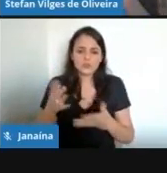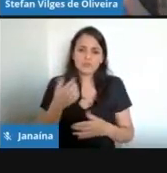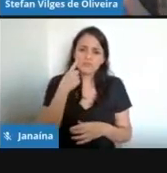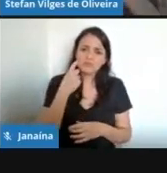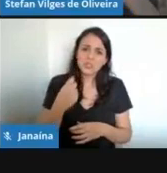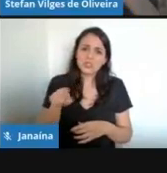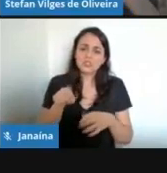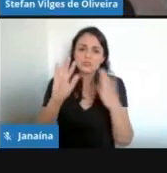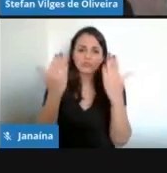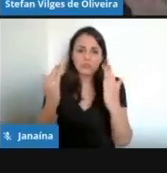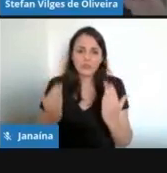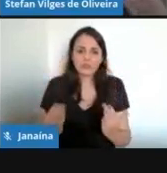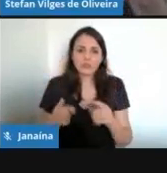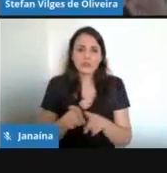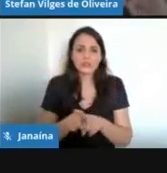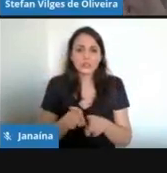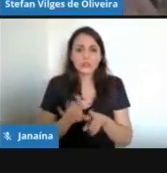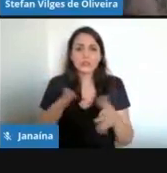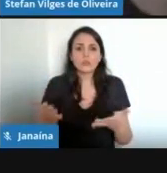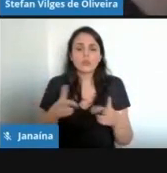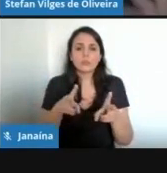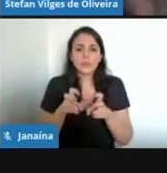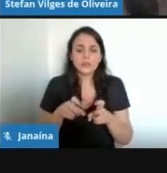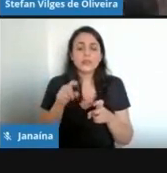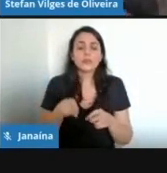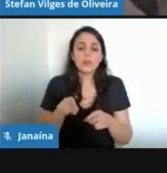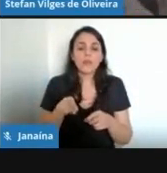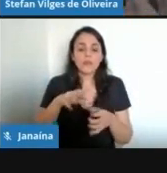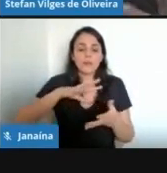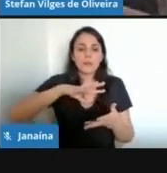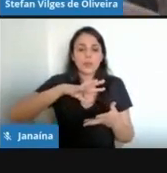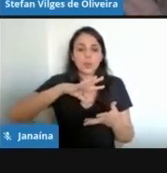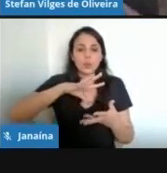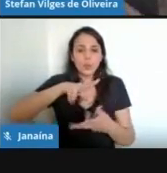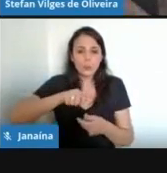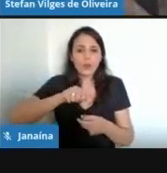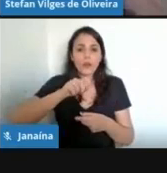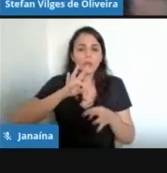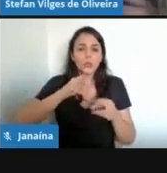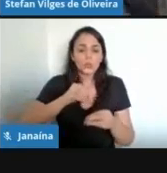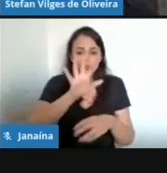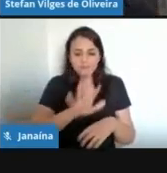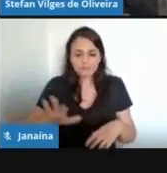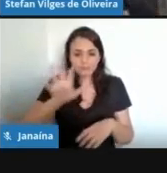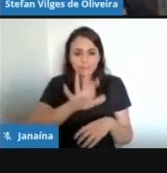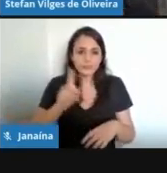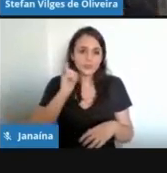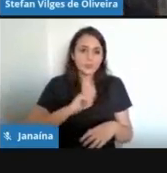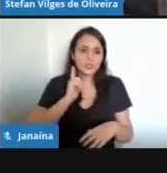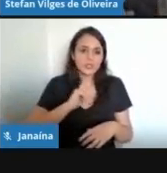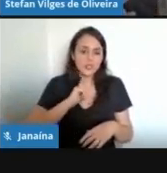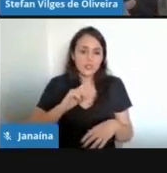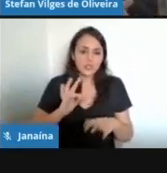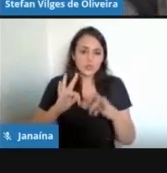dessa análise, quando a gente analisa a vulnerabilidade global para a Covid no estado de Minas,